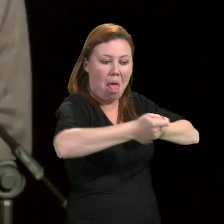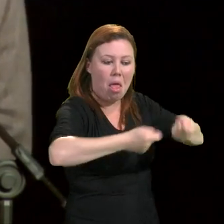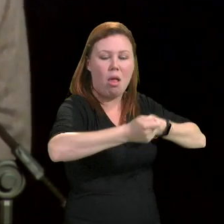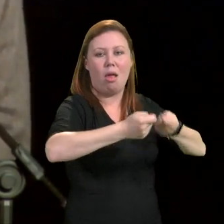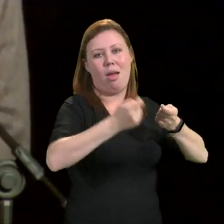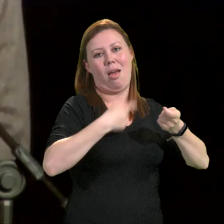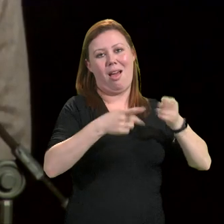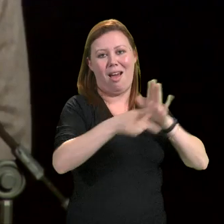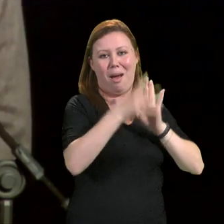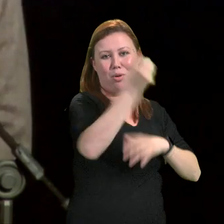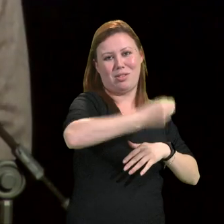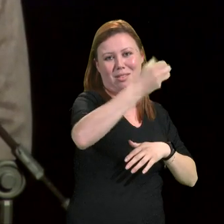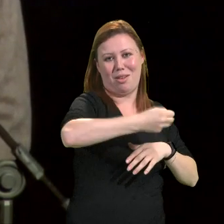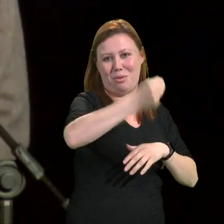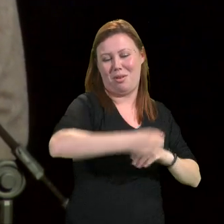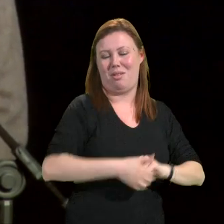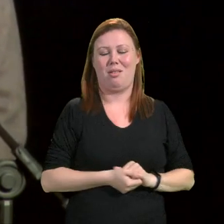colocada aí.